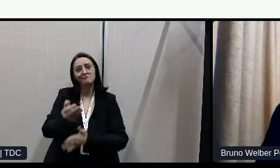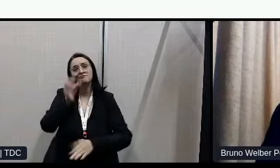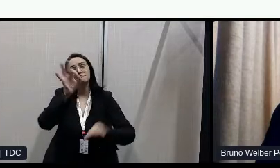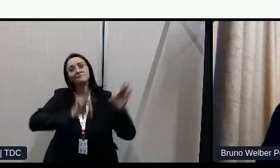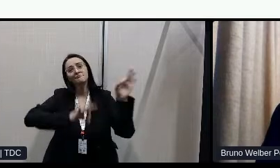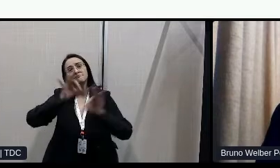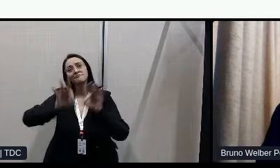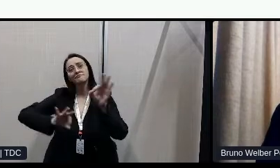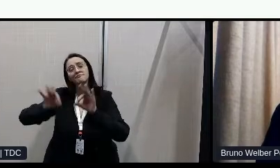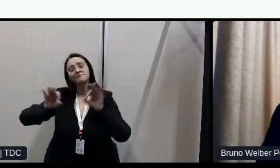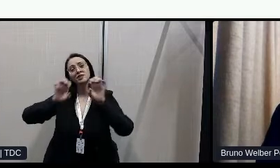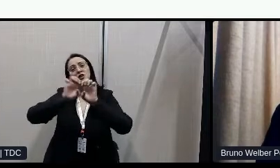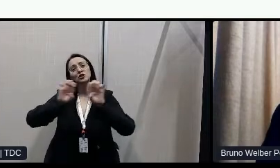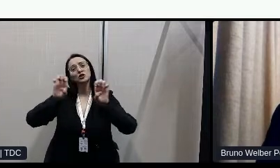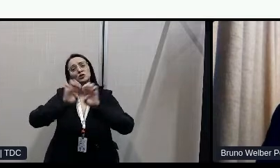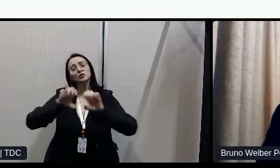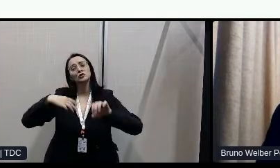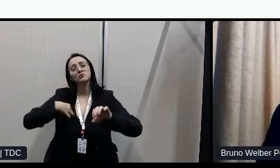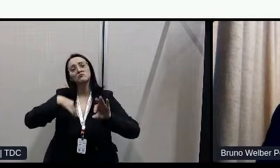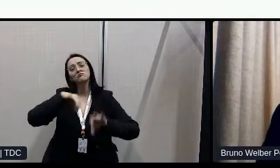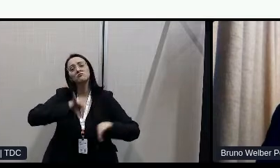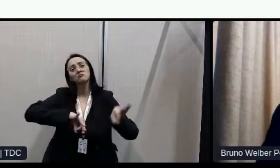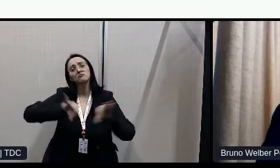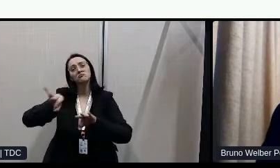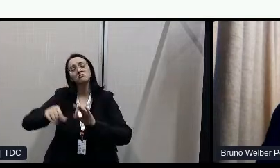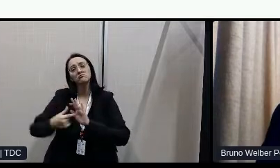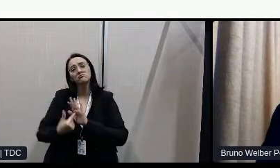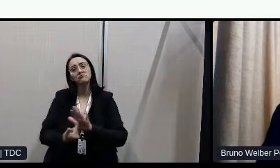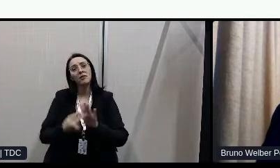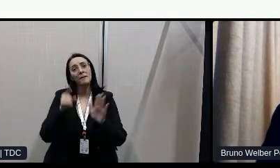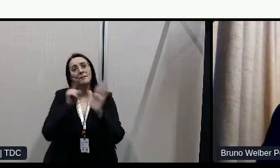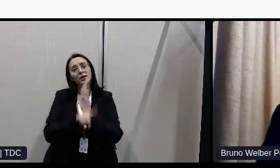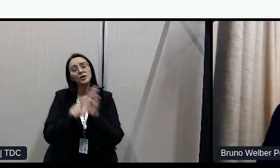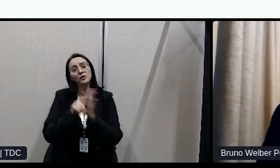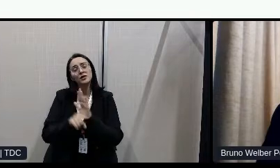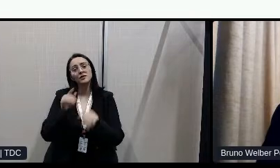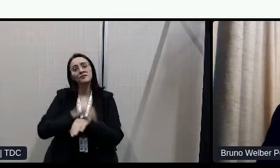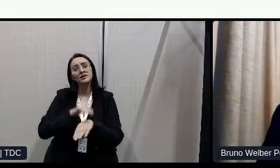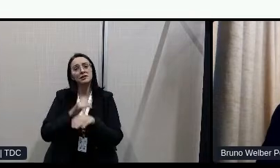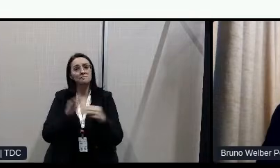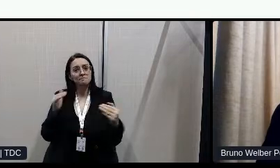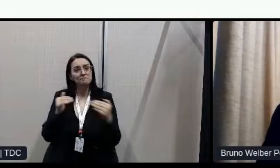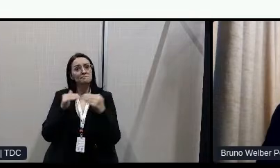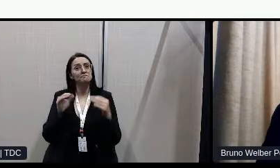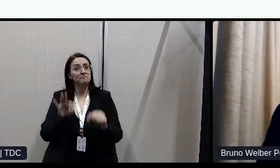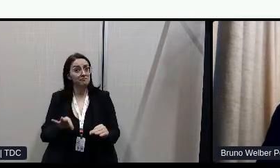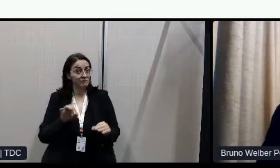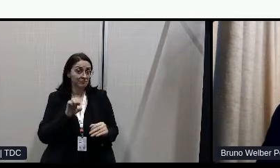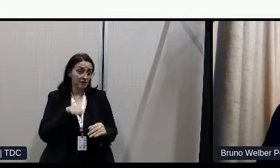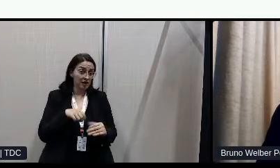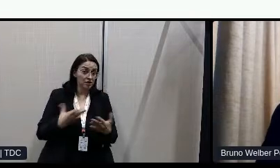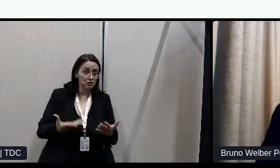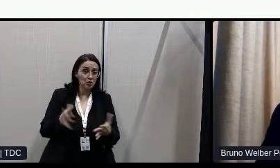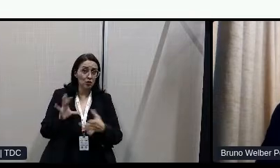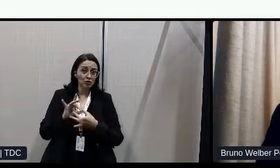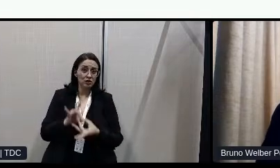começou a estruturar, reposicionar, ver se realmente as perguntas que a gente fazia estavam fazendo sentido ainda para o contexto